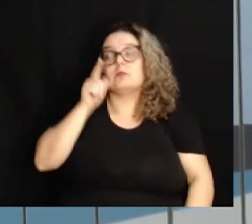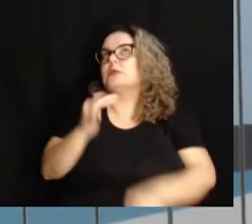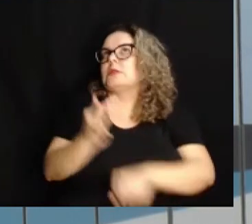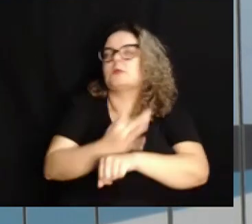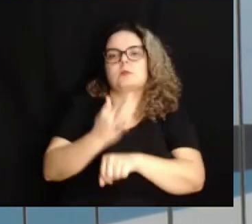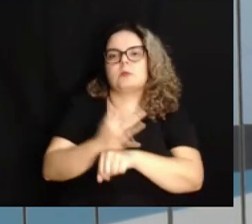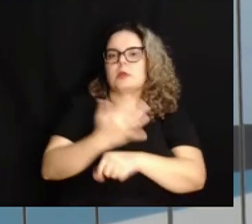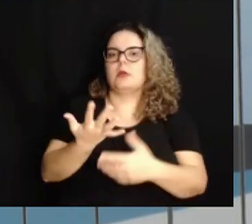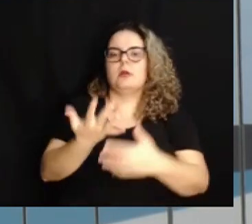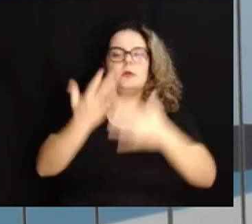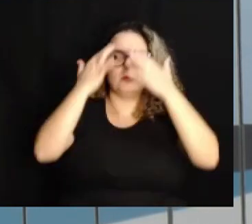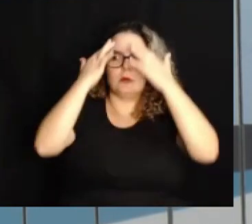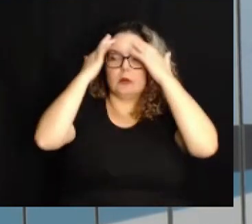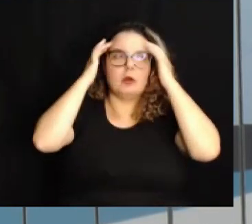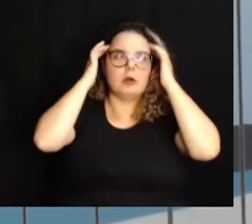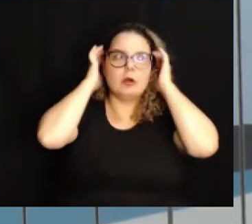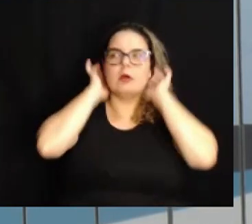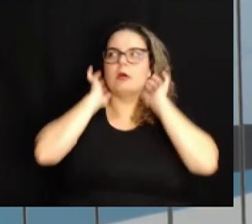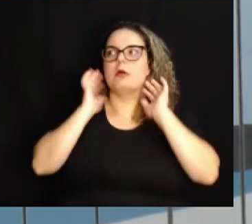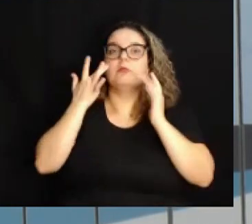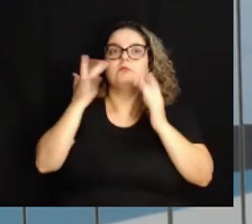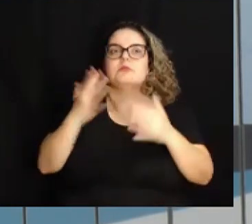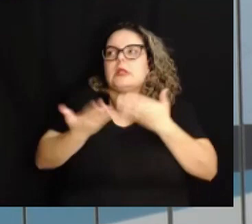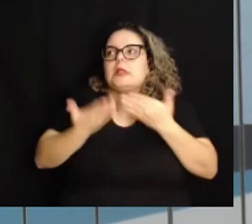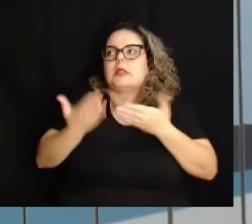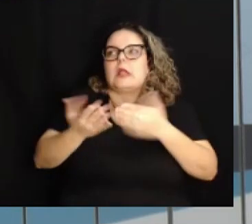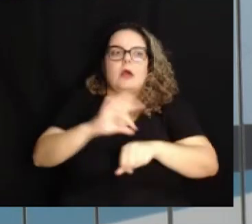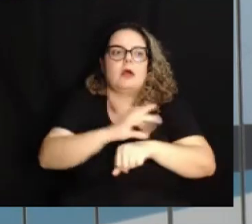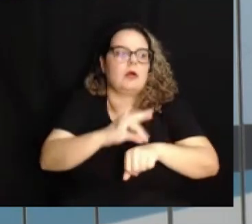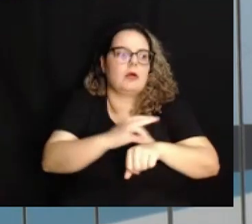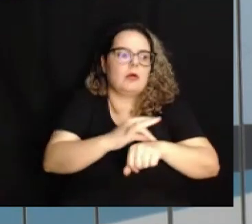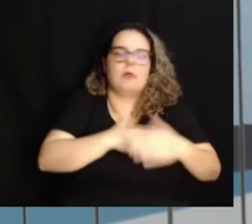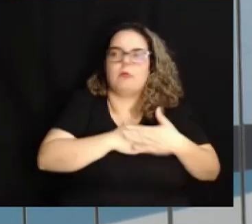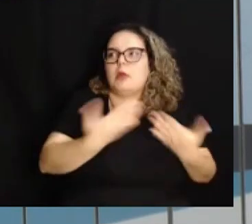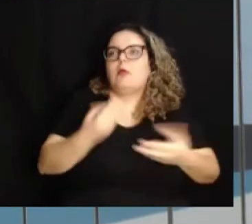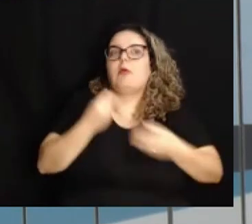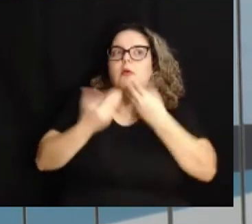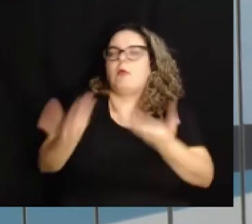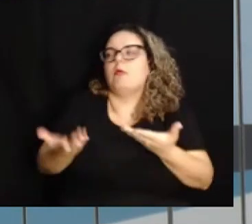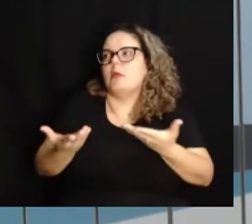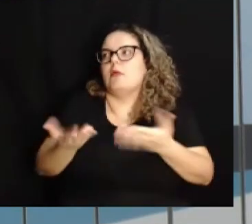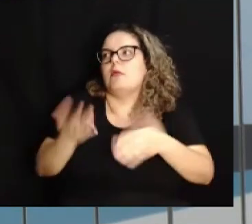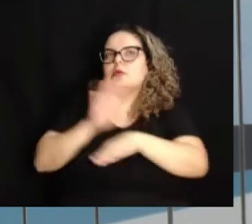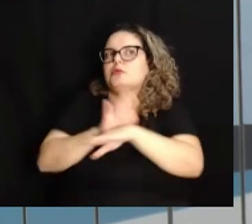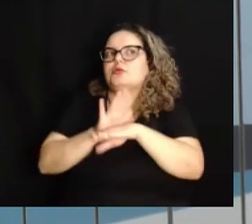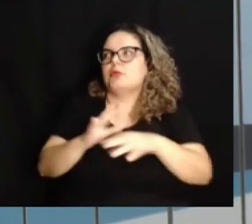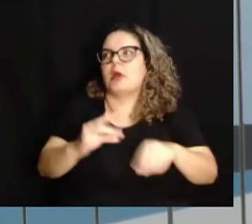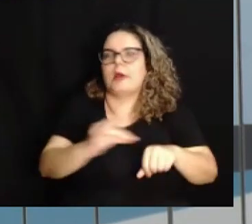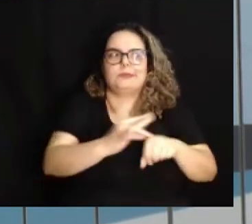meus próprios lutos, como é que eu vou te ajudar a lidar? E aí qual que é a minha tendência? É virar e falar assim, mas todo mundo